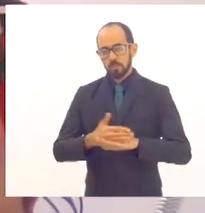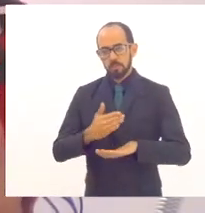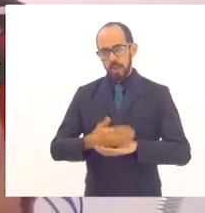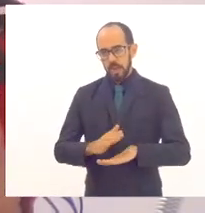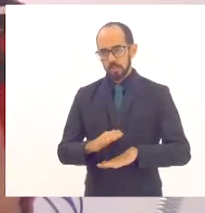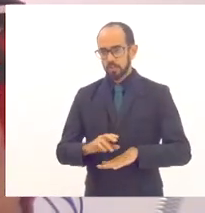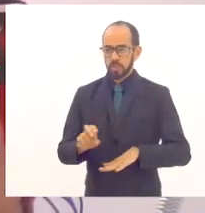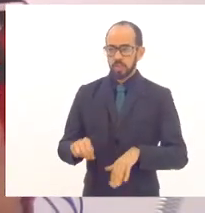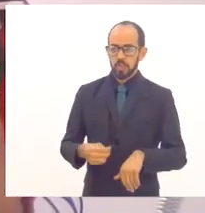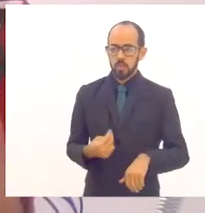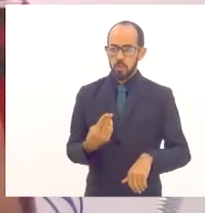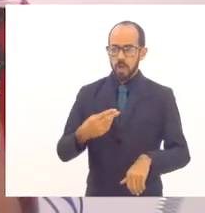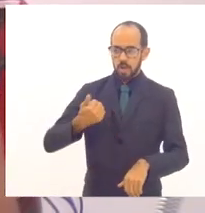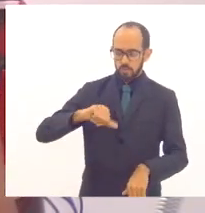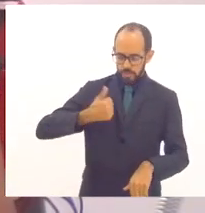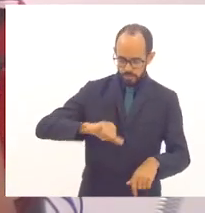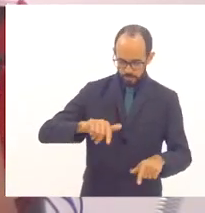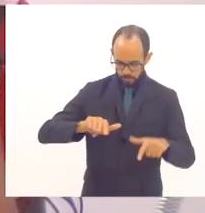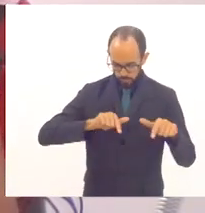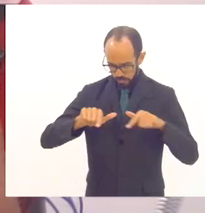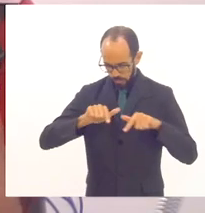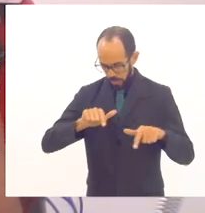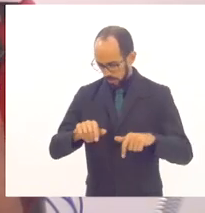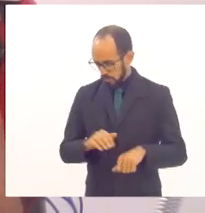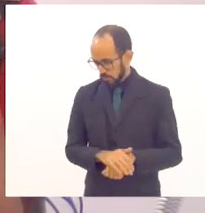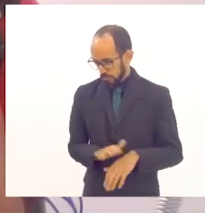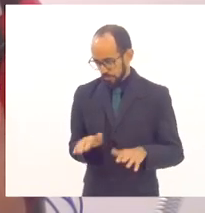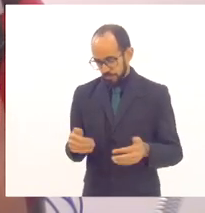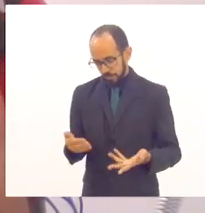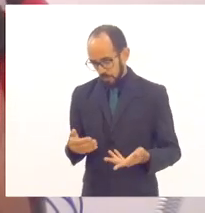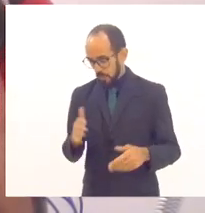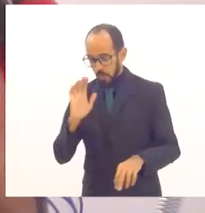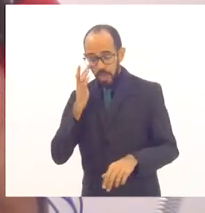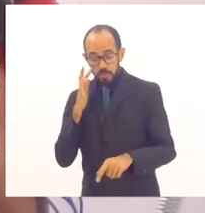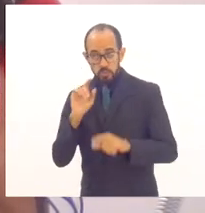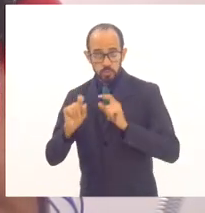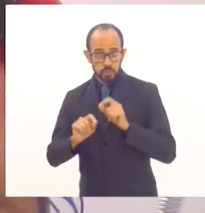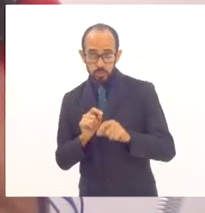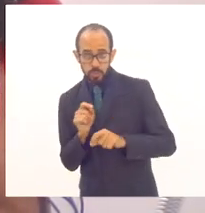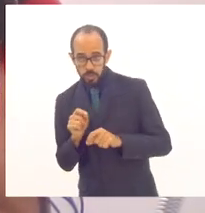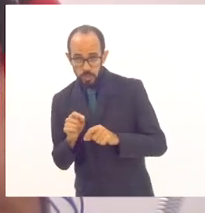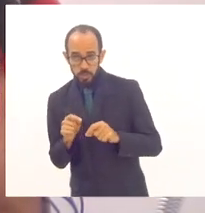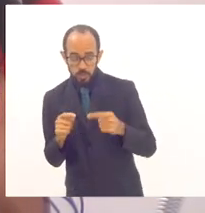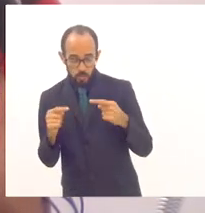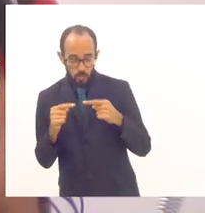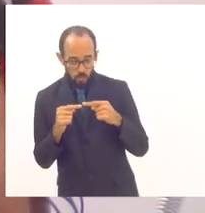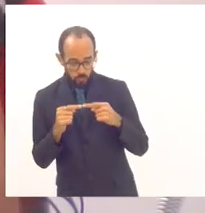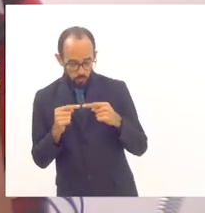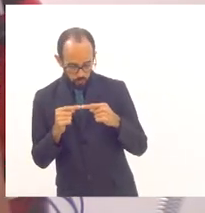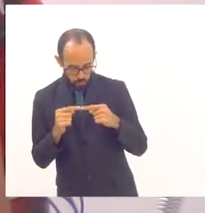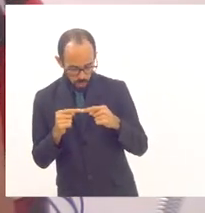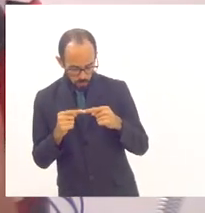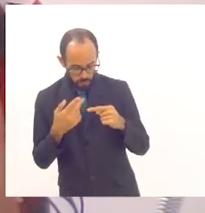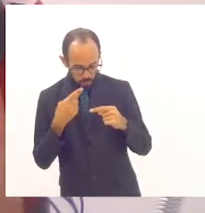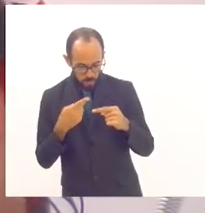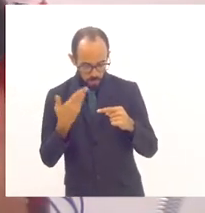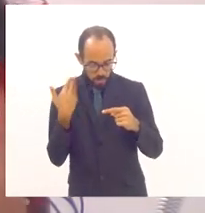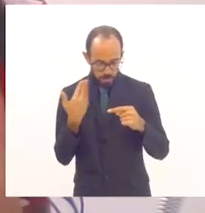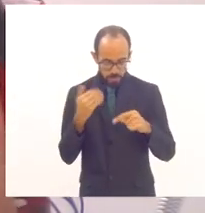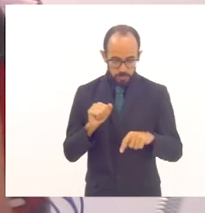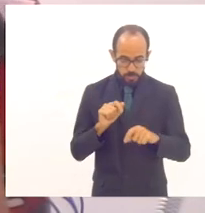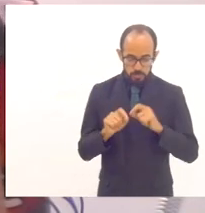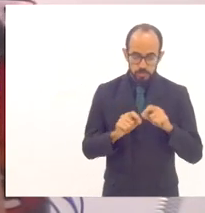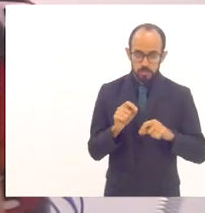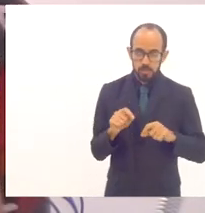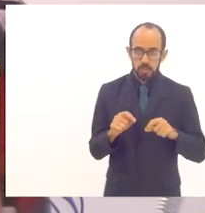e avaliação de suas atividades. Né? Então, eu acho que conforme está posto aí,